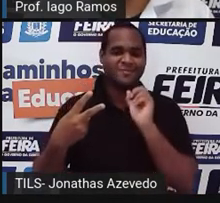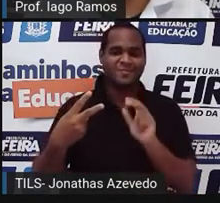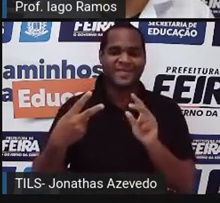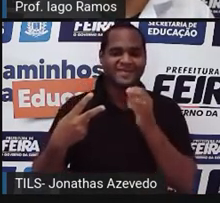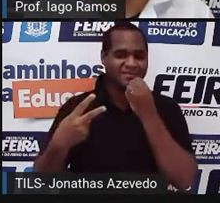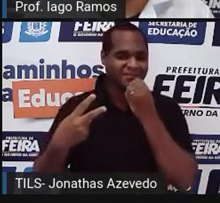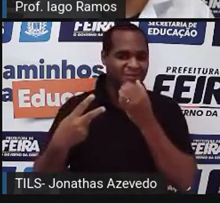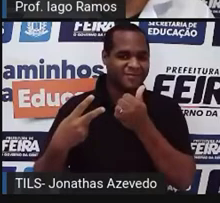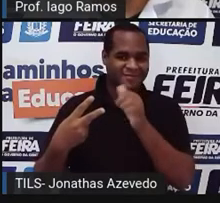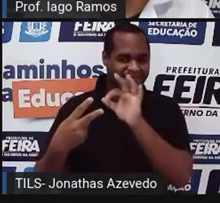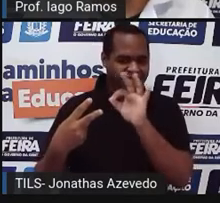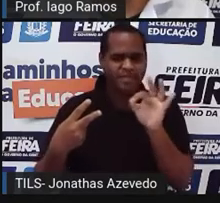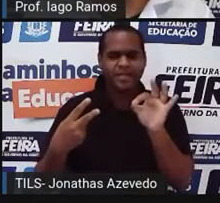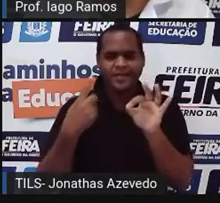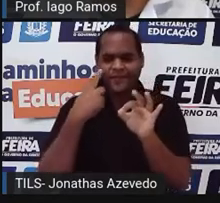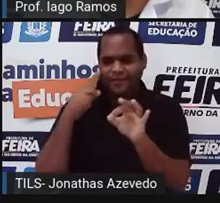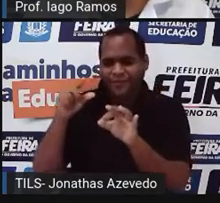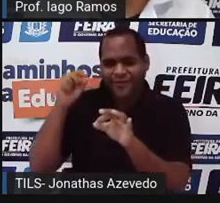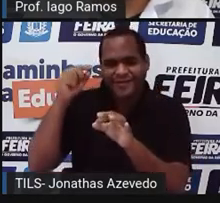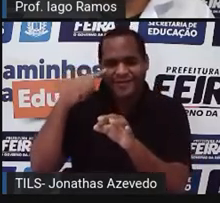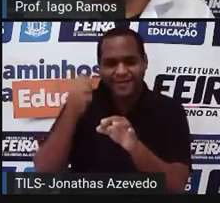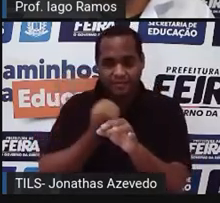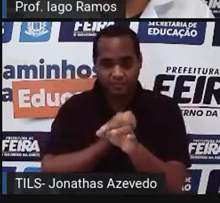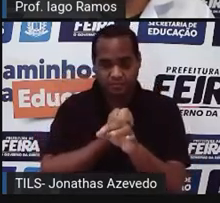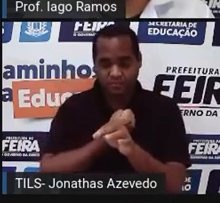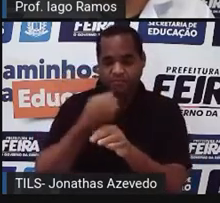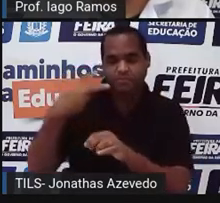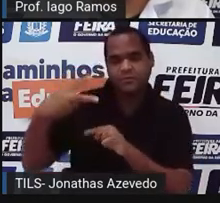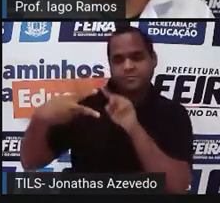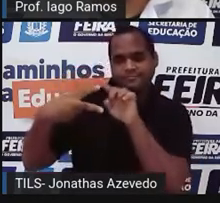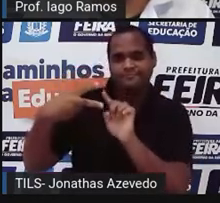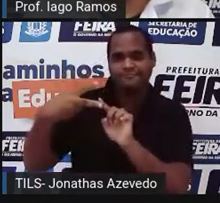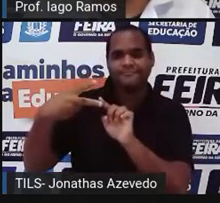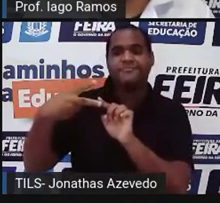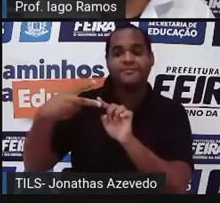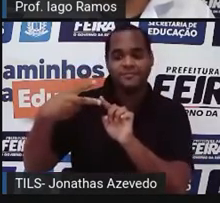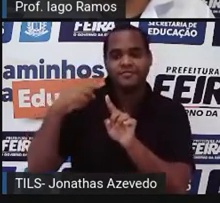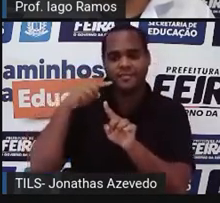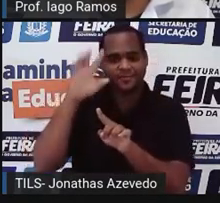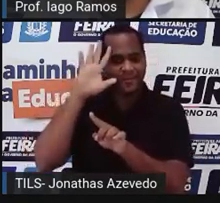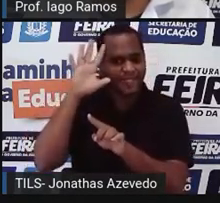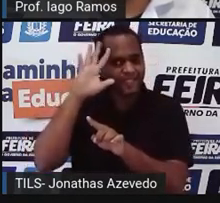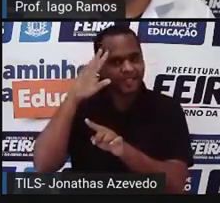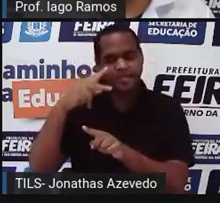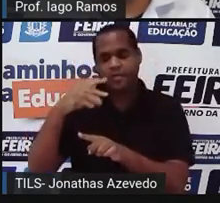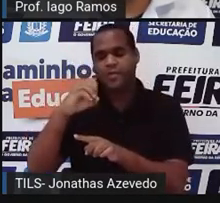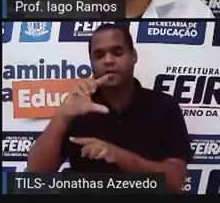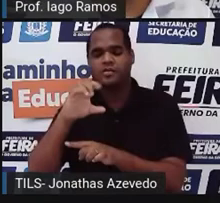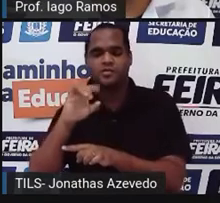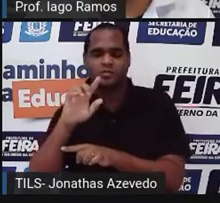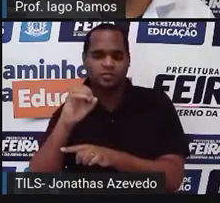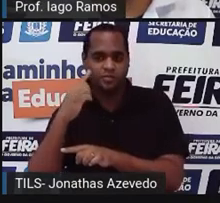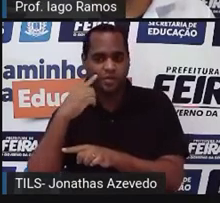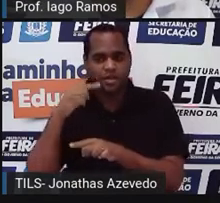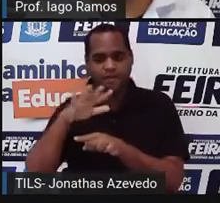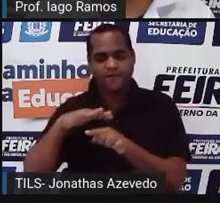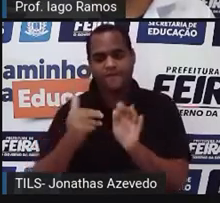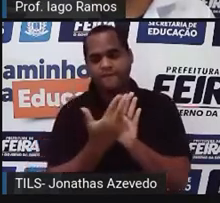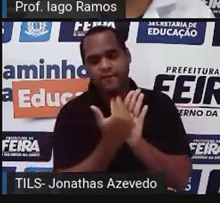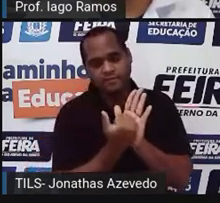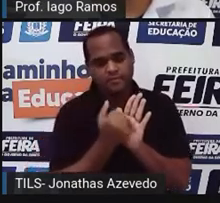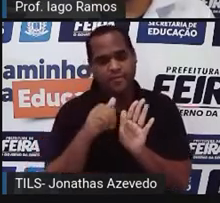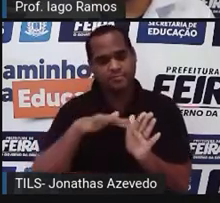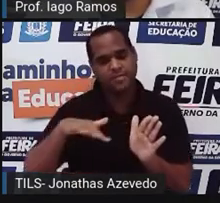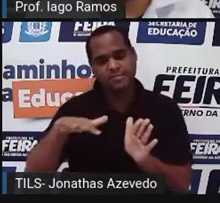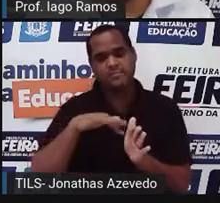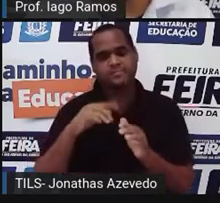bom? Naquela opção de número 2, vamos pensar no polígono de baixo, na figura geométrica